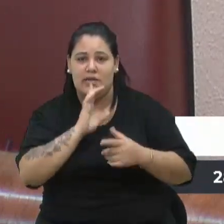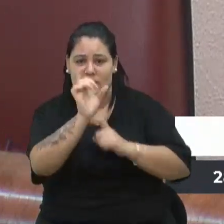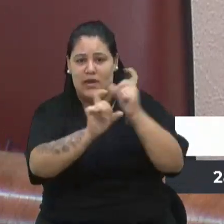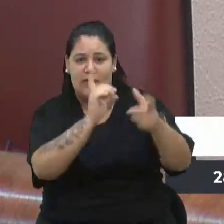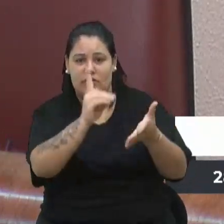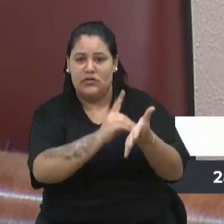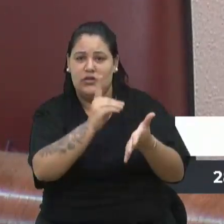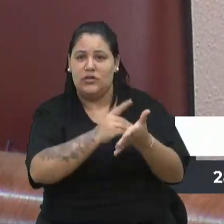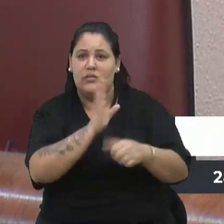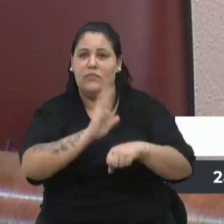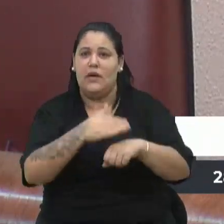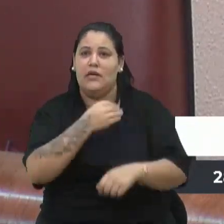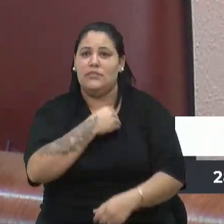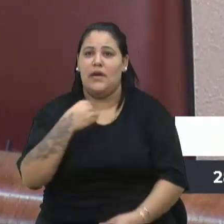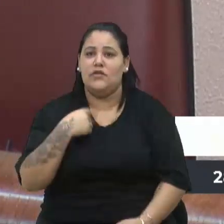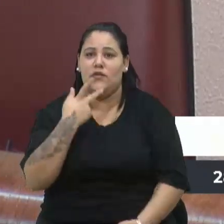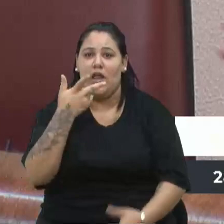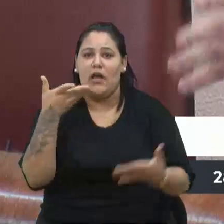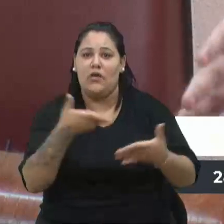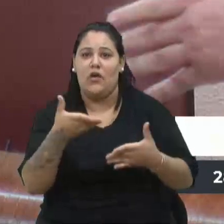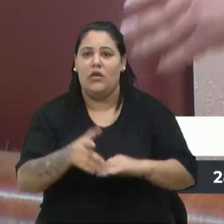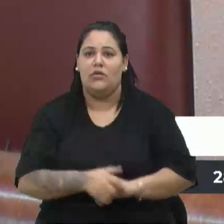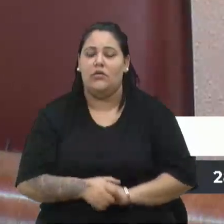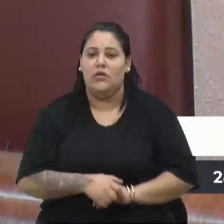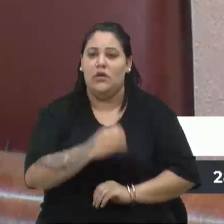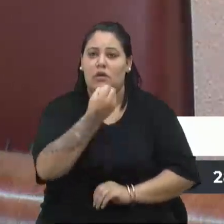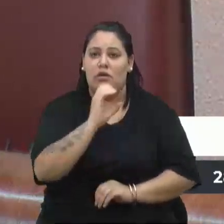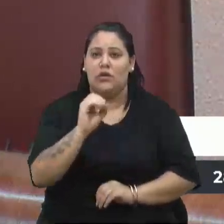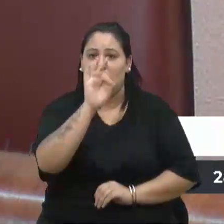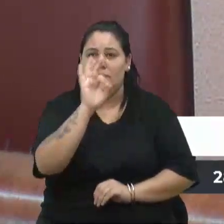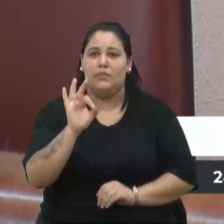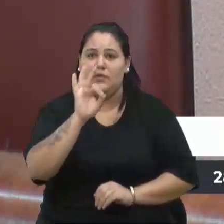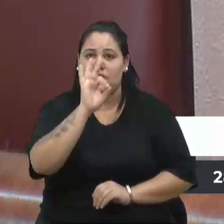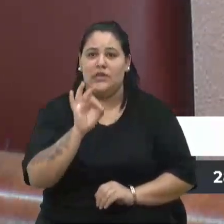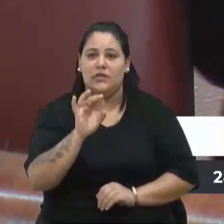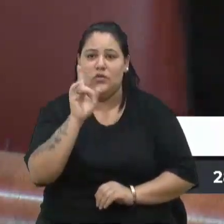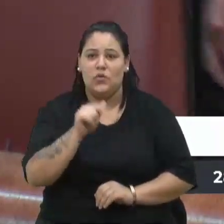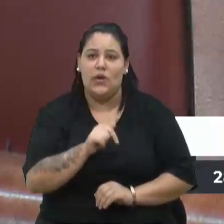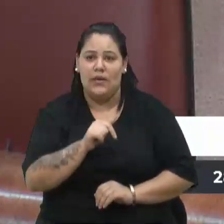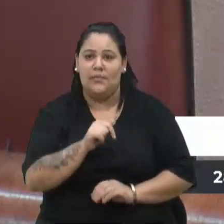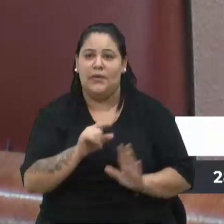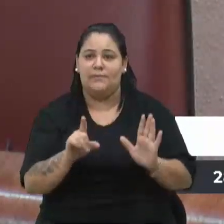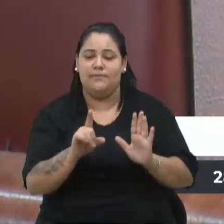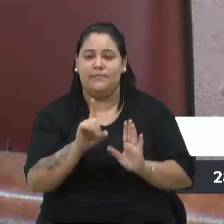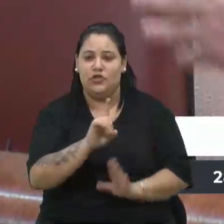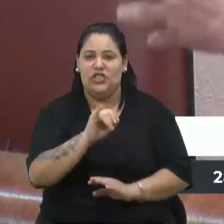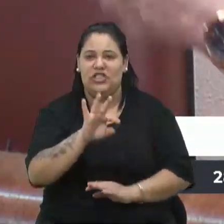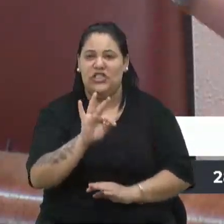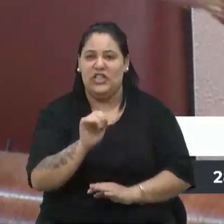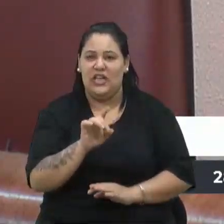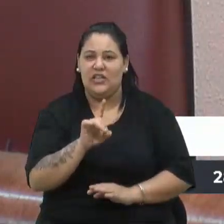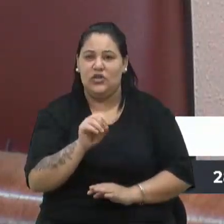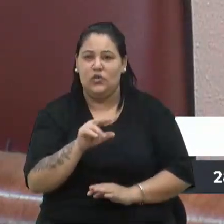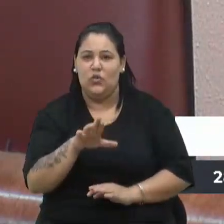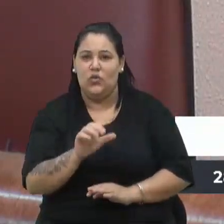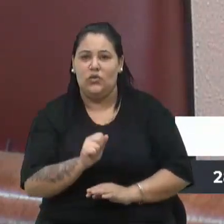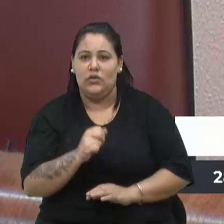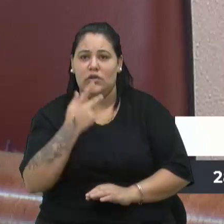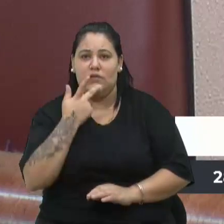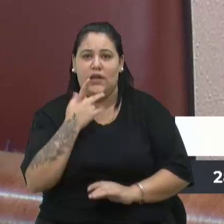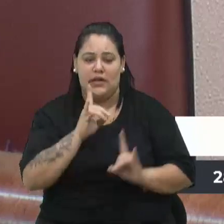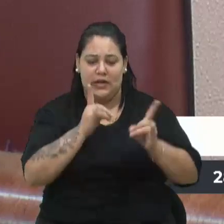Mais médico, falaram agora, 80% é para financiar a ditadura. Não falaram no sofá e na cama, o senhor